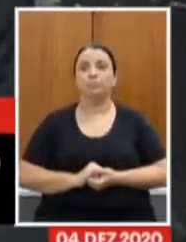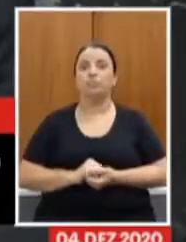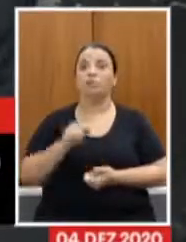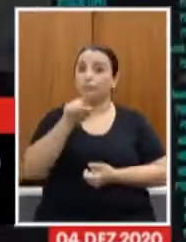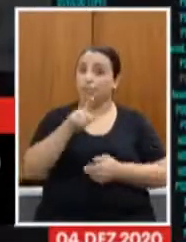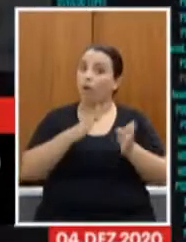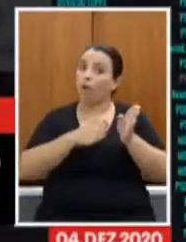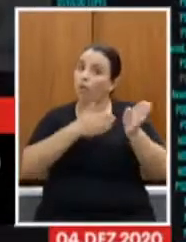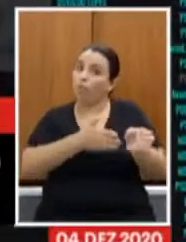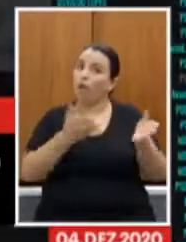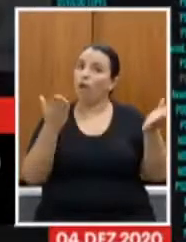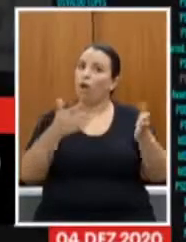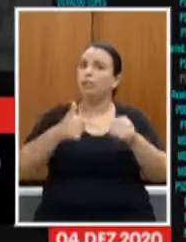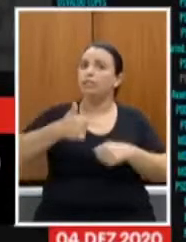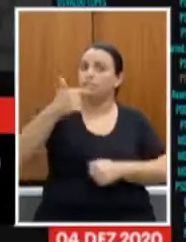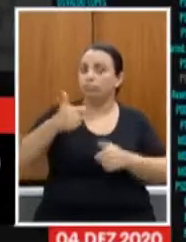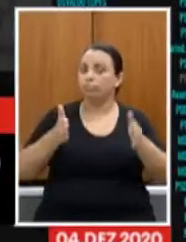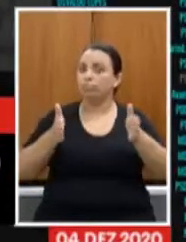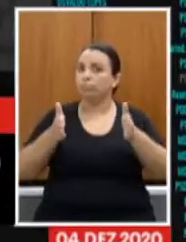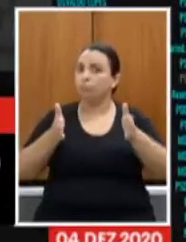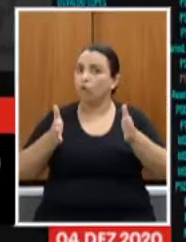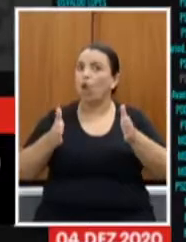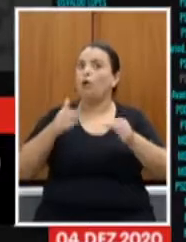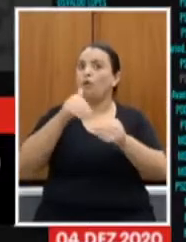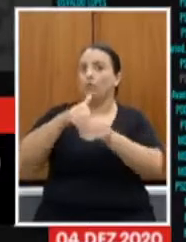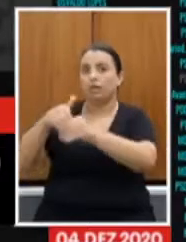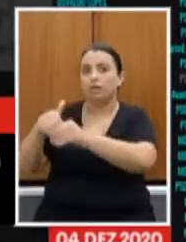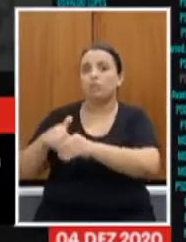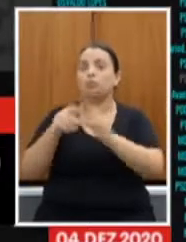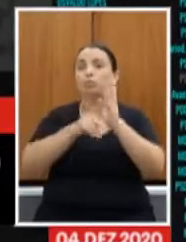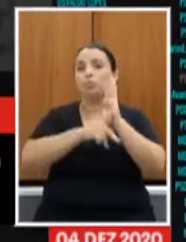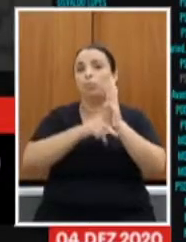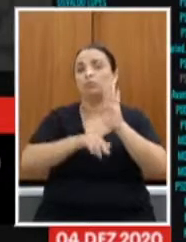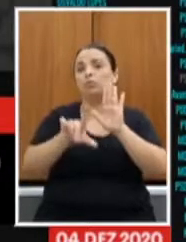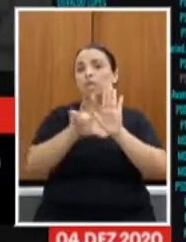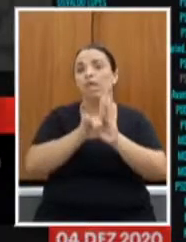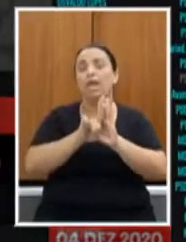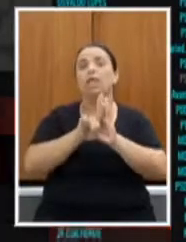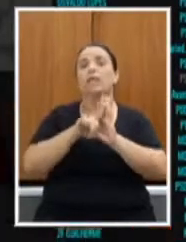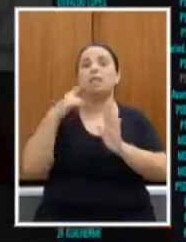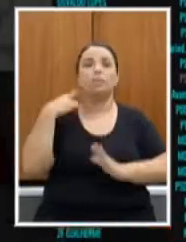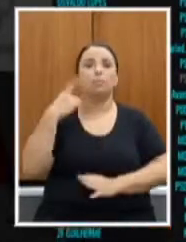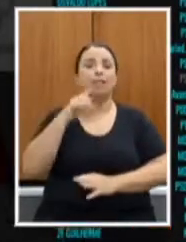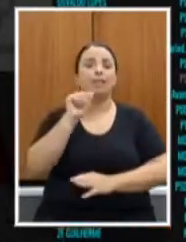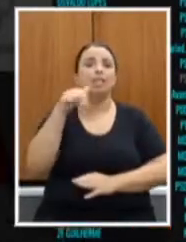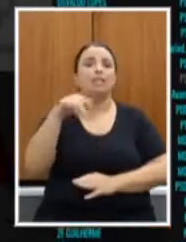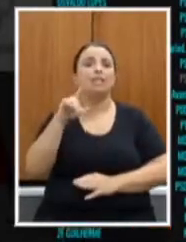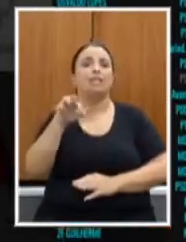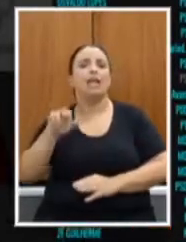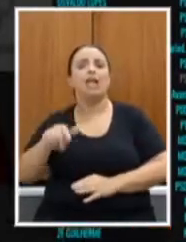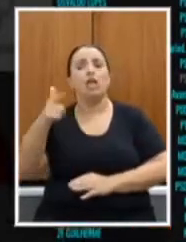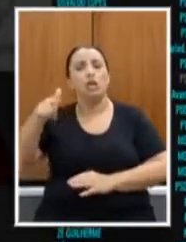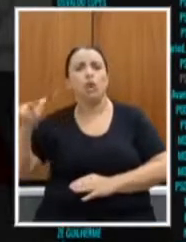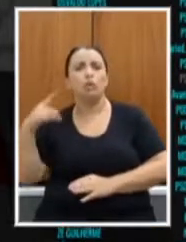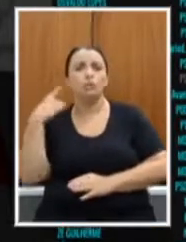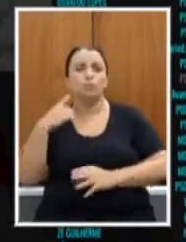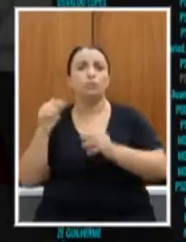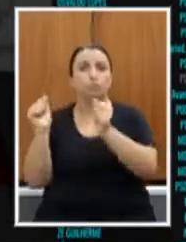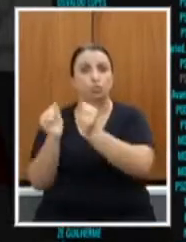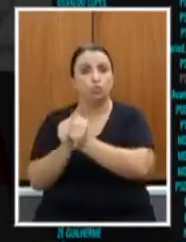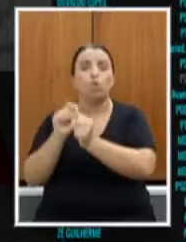Você acompanha agora a segunda chamada de votação de um projeto de lei da deputada Andréia de Jesus e outros deputados. Também